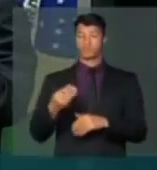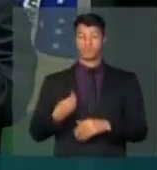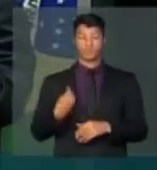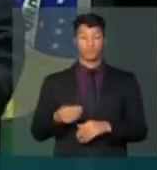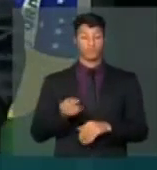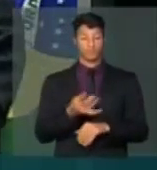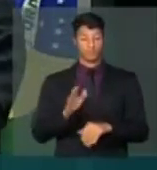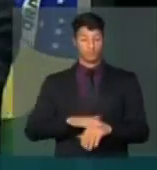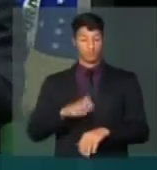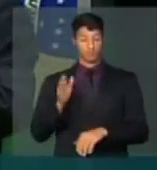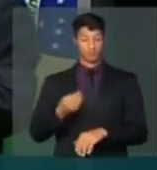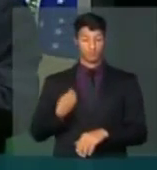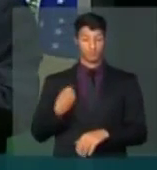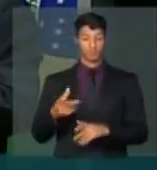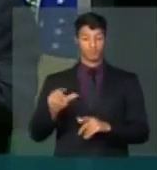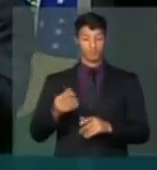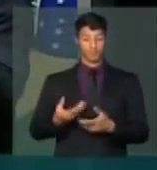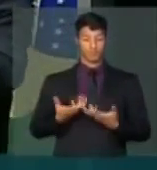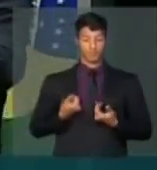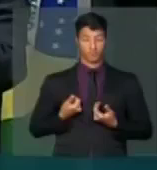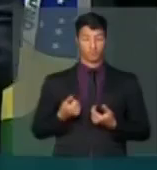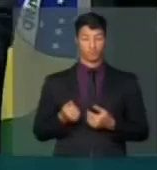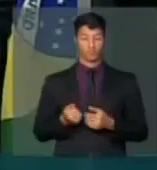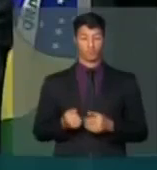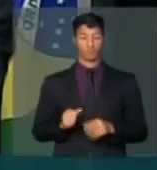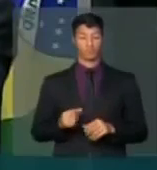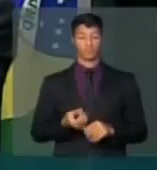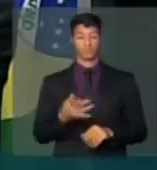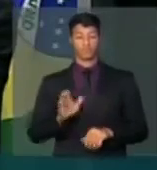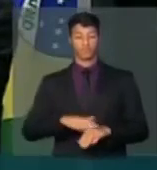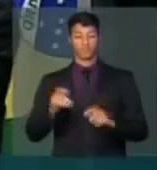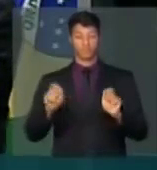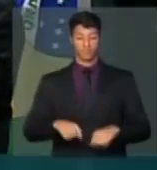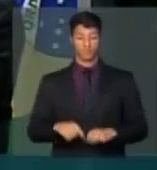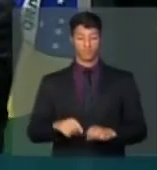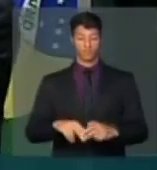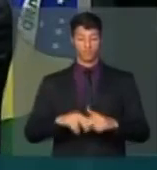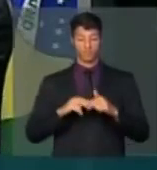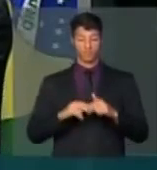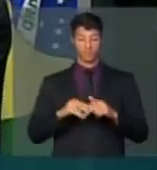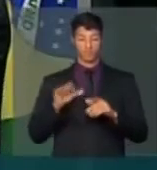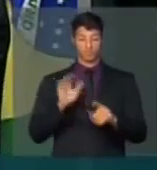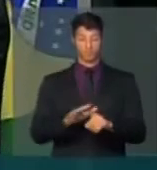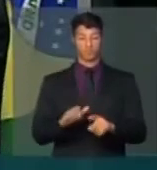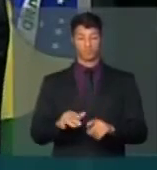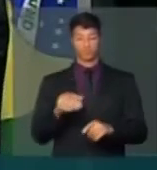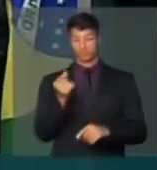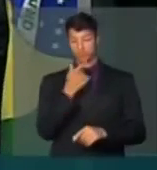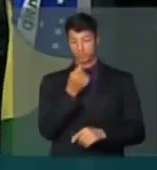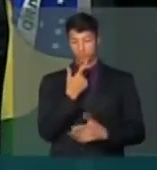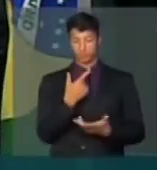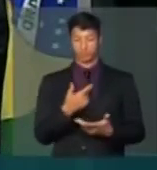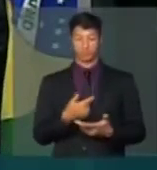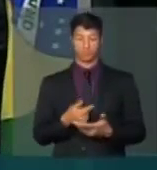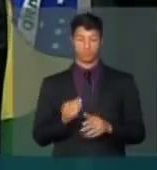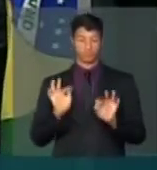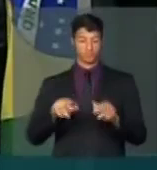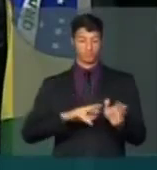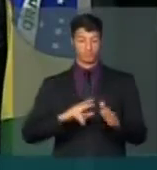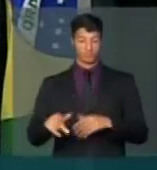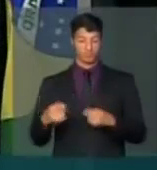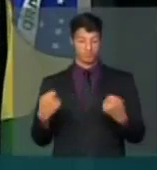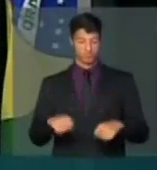quanto mais ele vive, menos recebe. Exatamente quanto mais ele precisa, por conta da demanda de remédio, enfim,